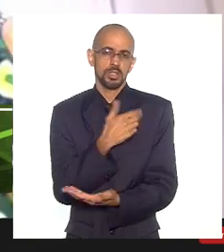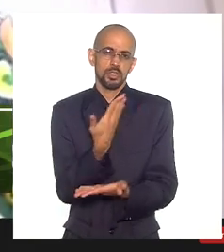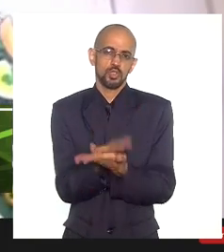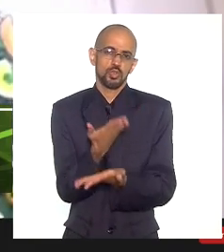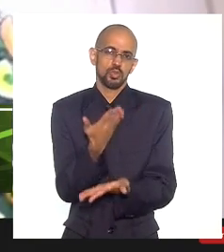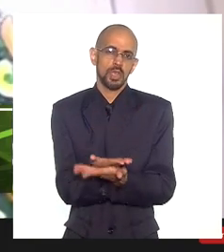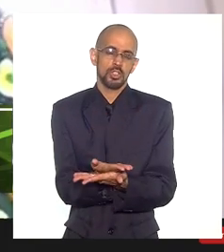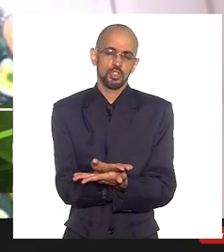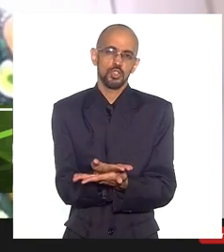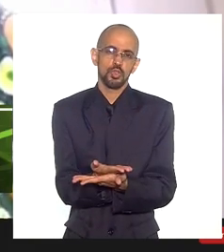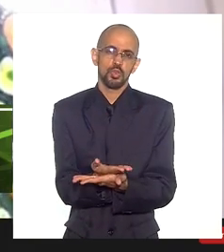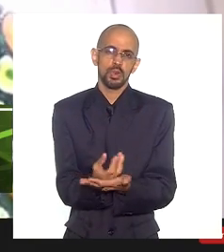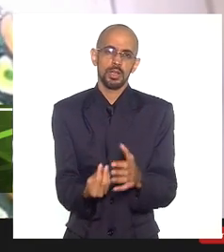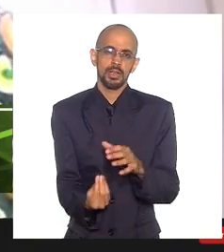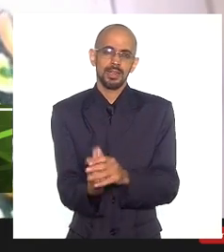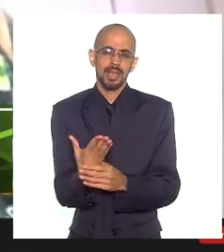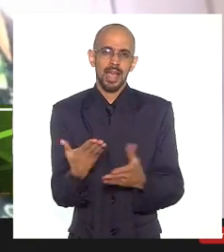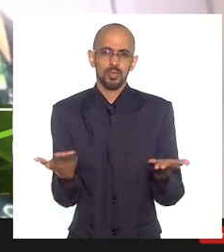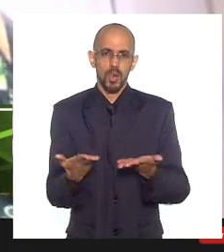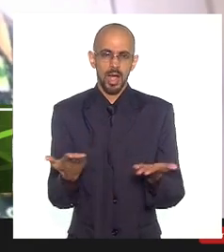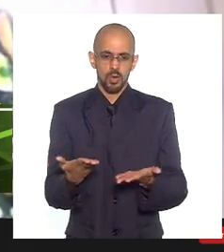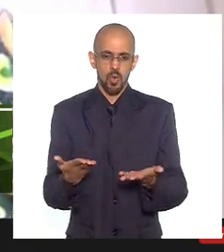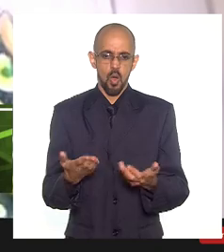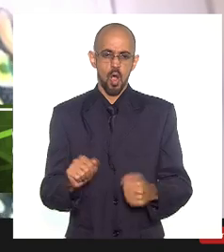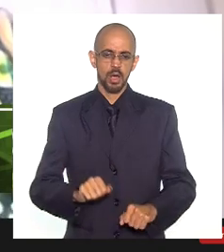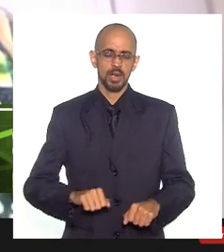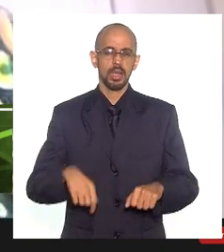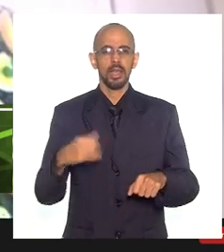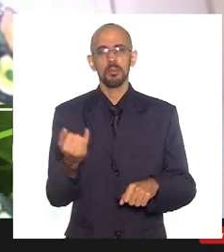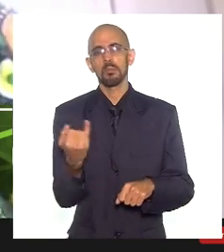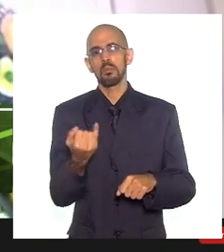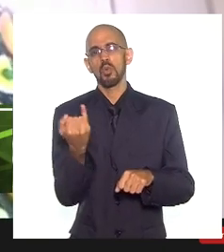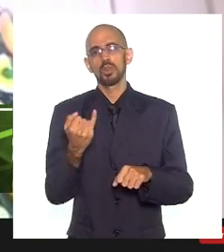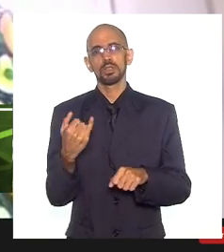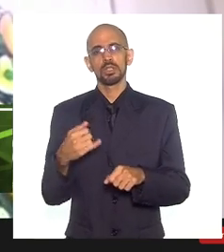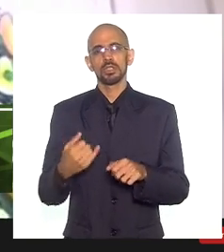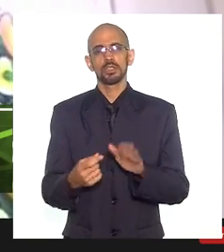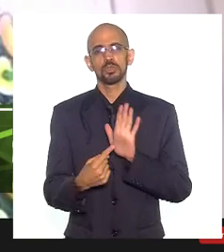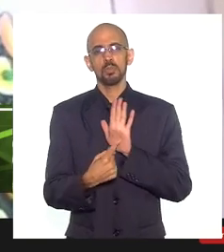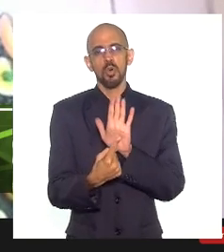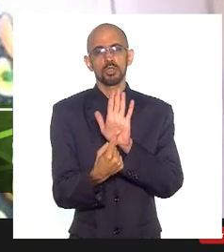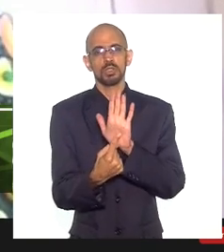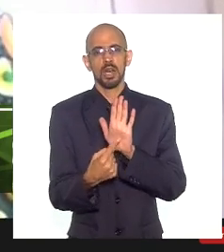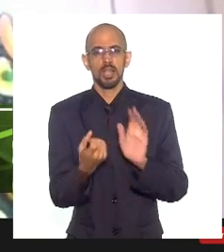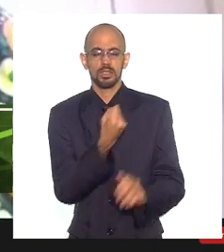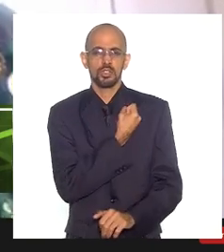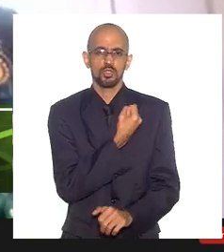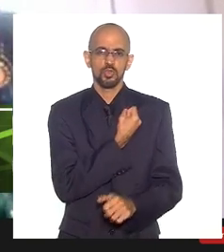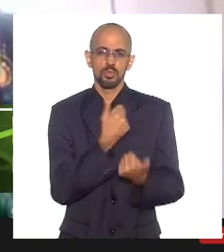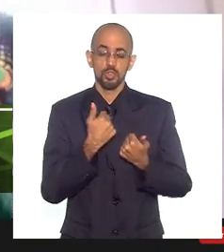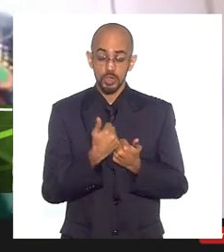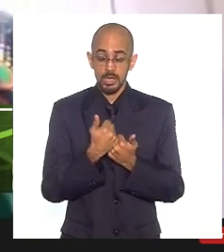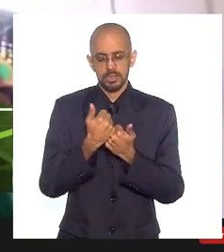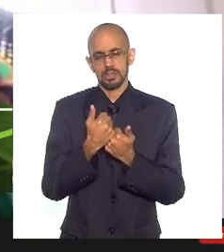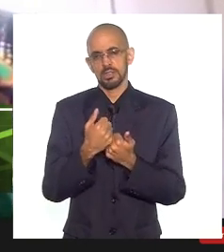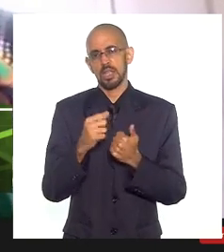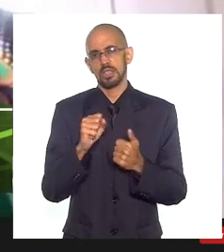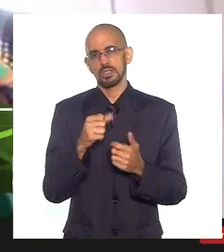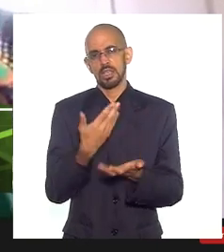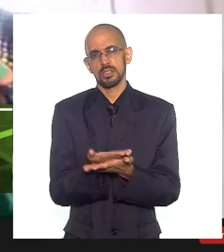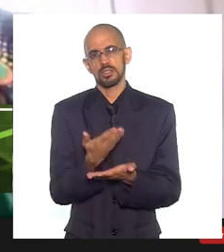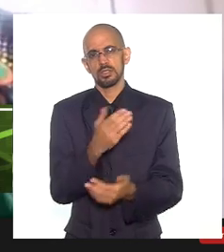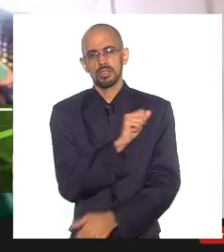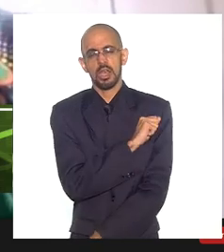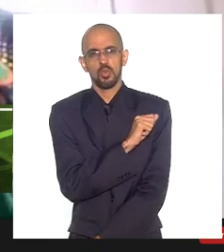importante de produção de dados e formulação do ponto de vista de assistência desses estudantes. Então, data que